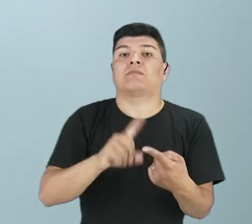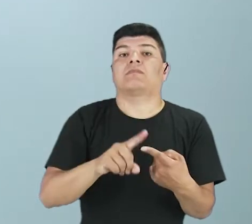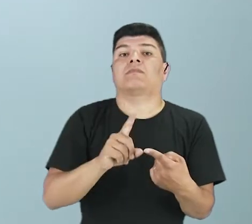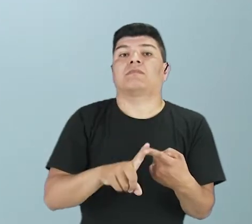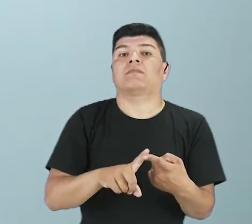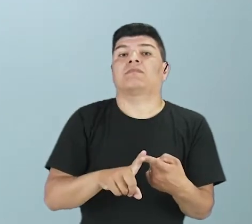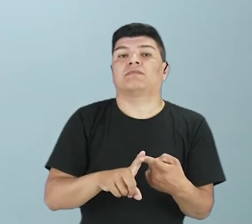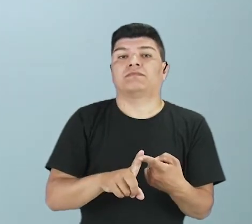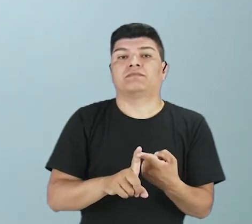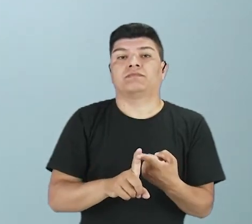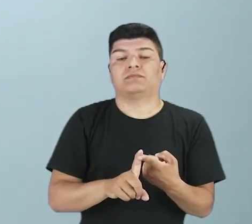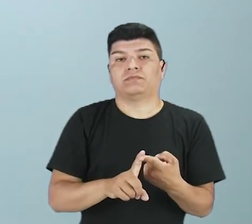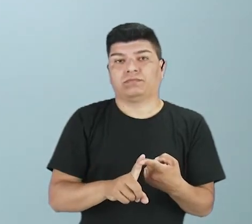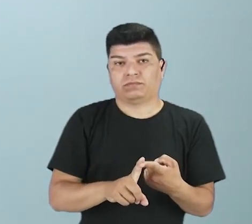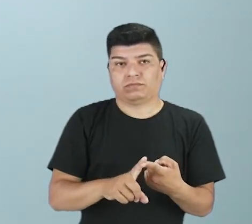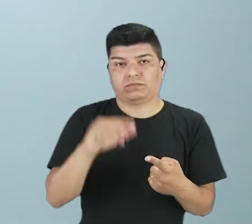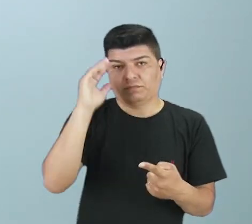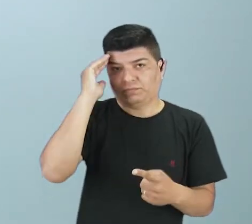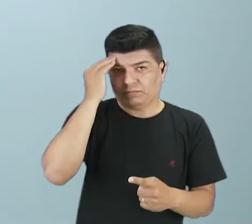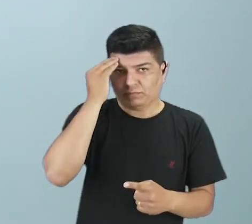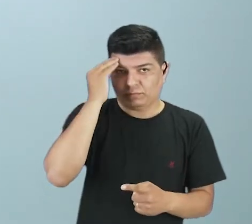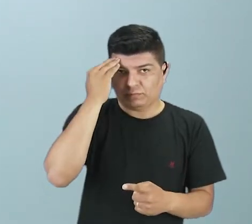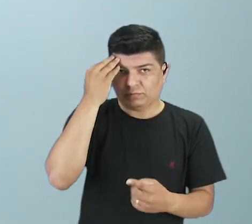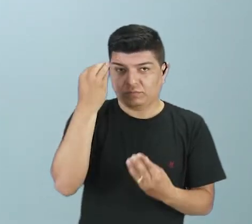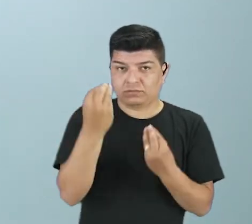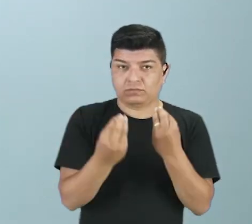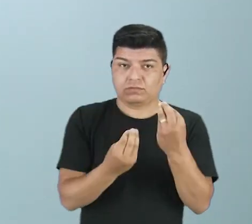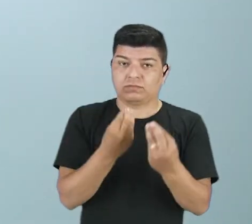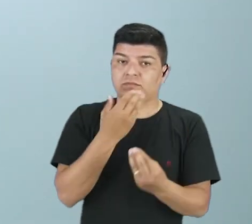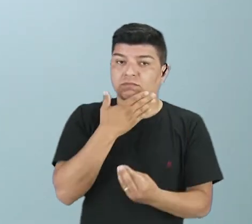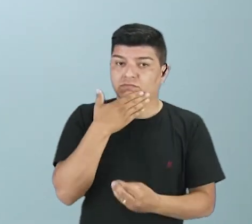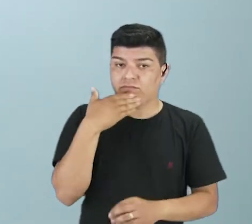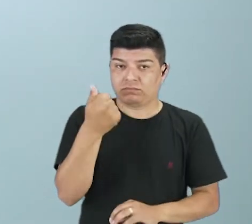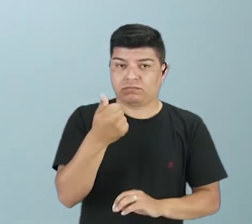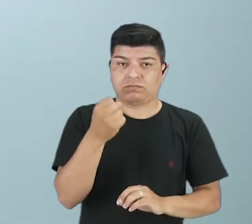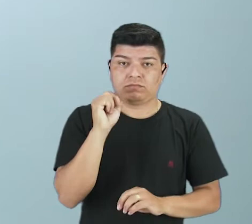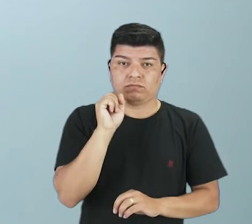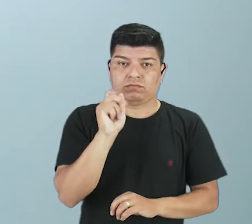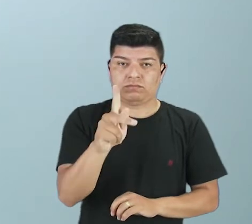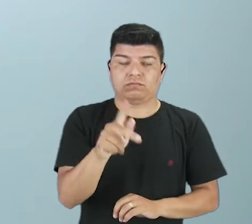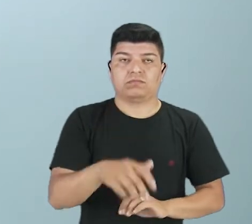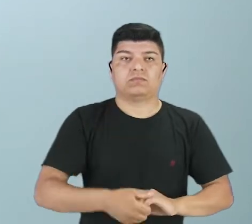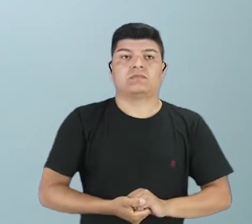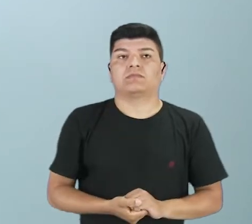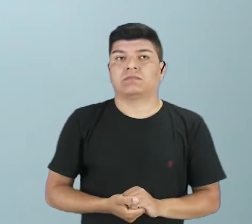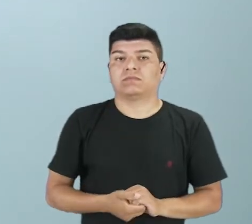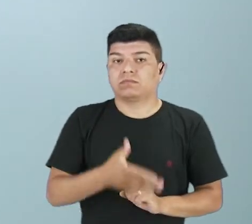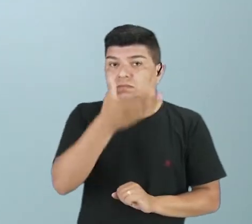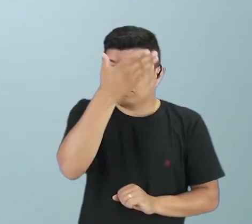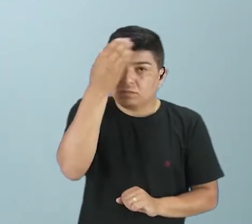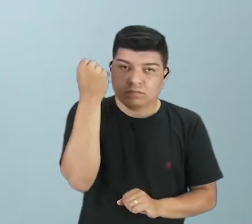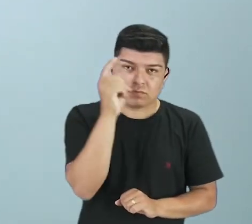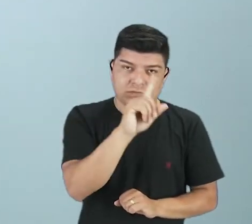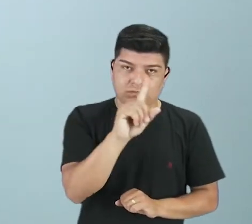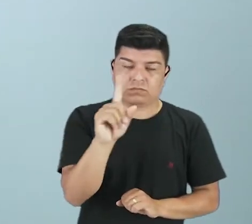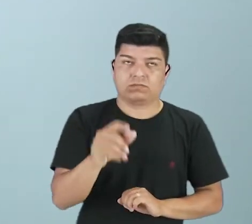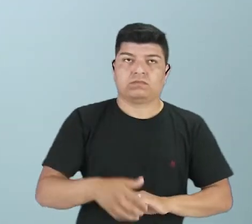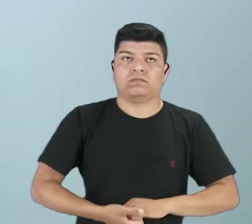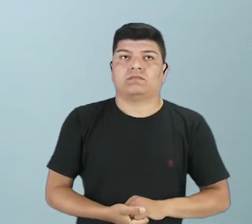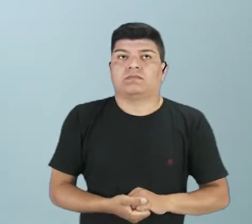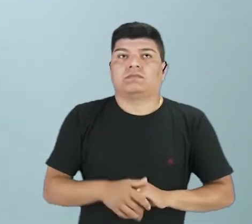fecha esse entendimento de uma maneira mais tranquila, tá bom? Então, não se esqueça desses